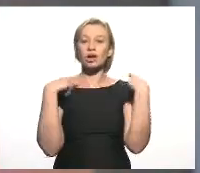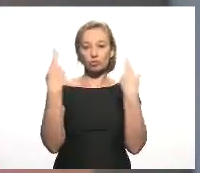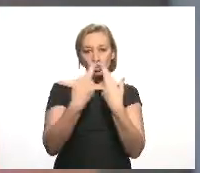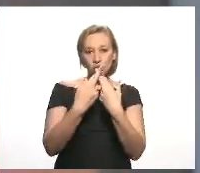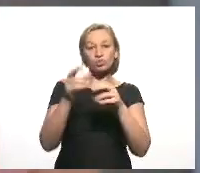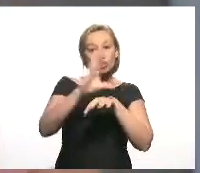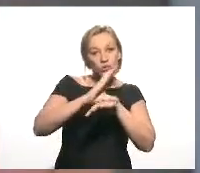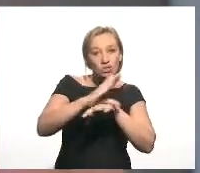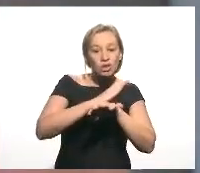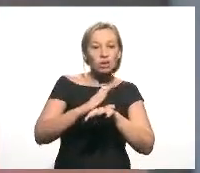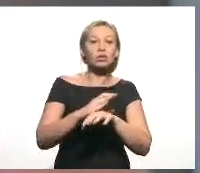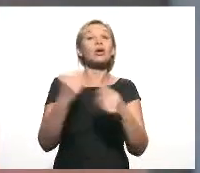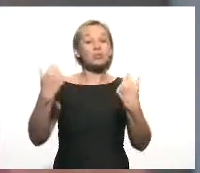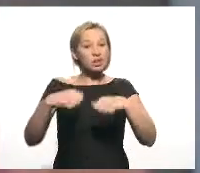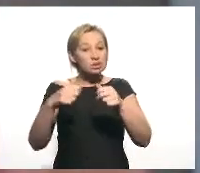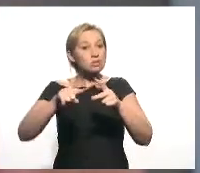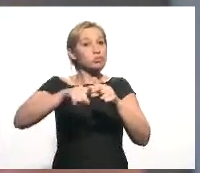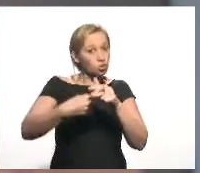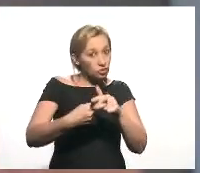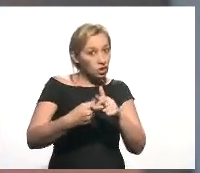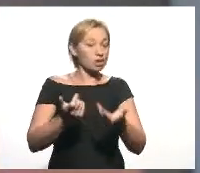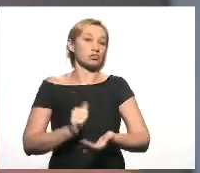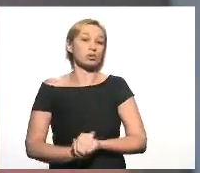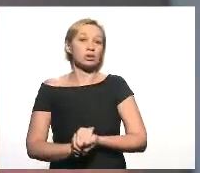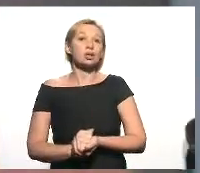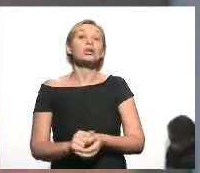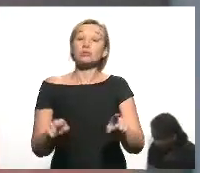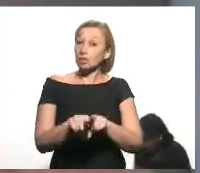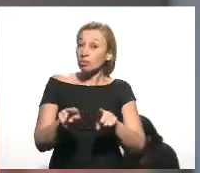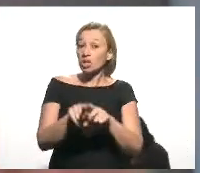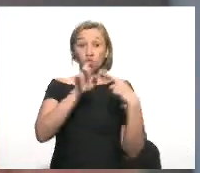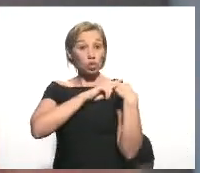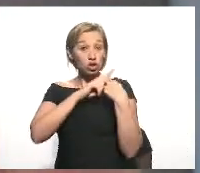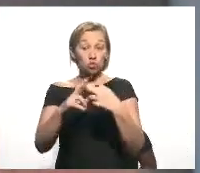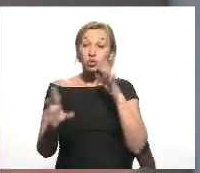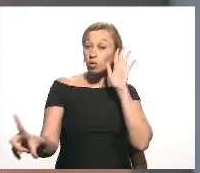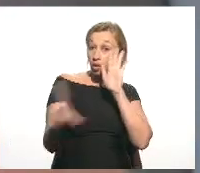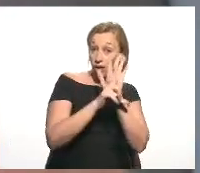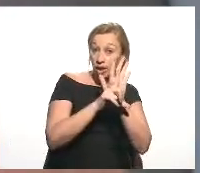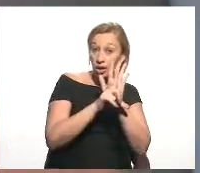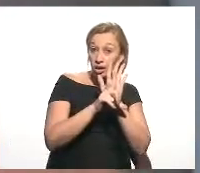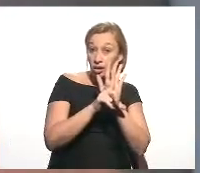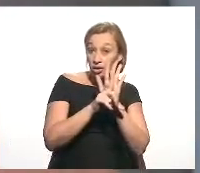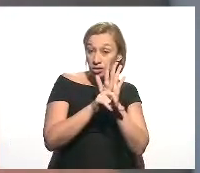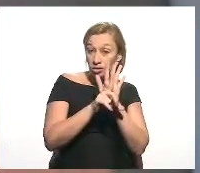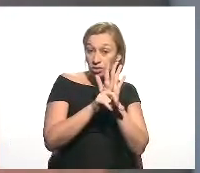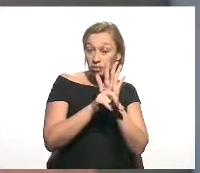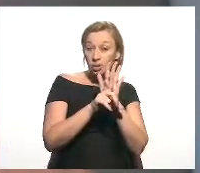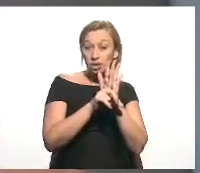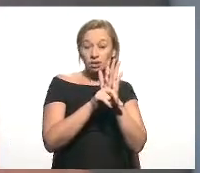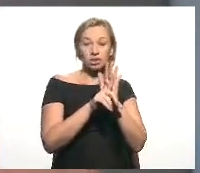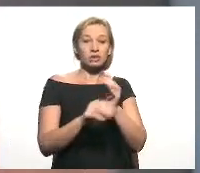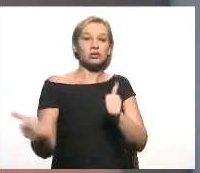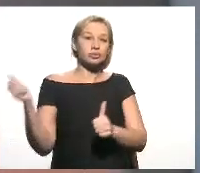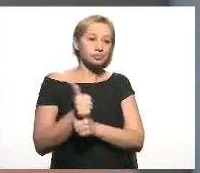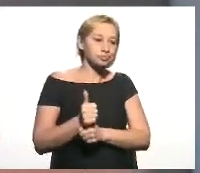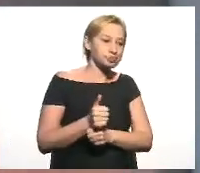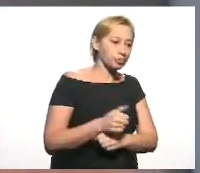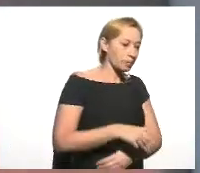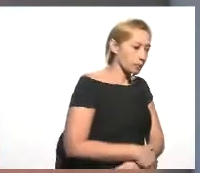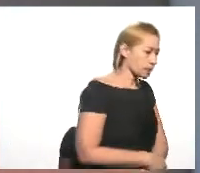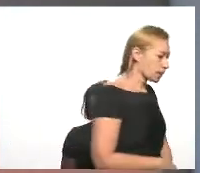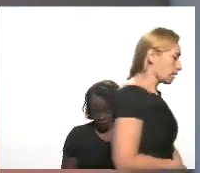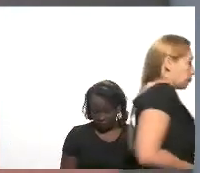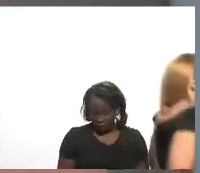Conselho. Isso tem que ser modificado. E além do respeito à lei, que hoje foi colocado pela nova direção do CCERJ, que vai